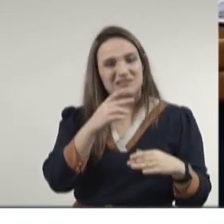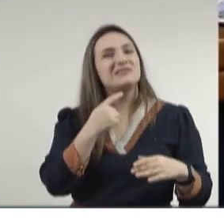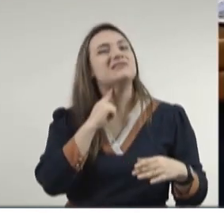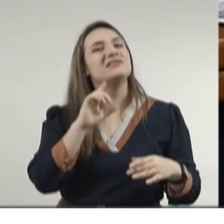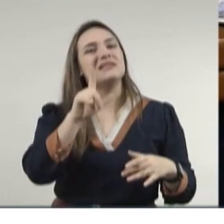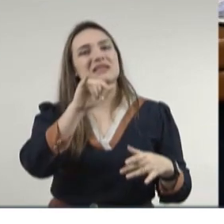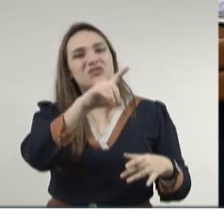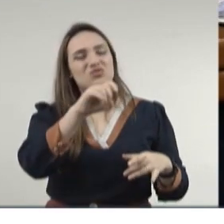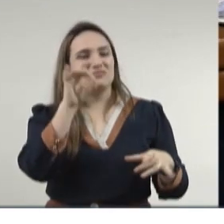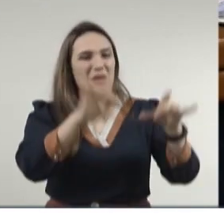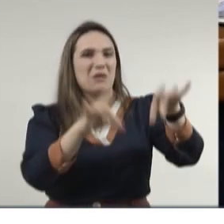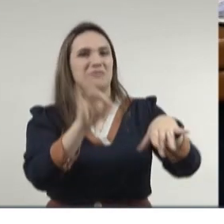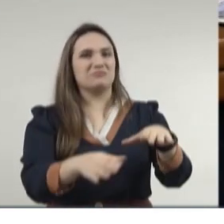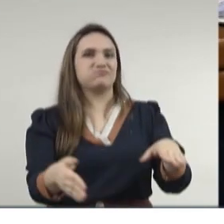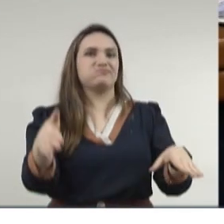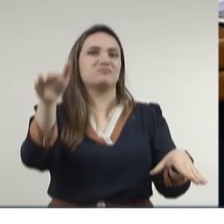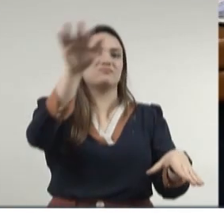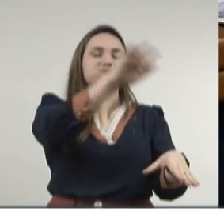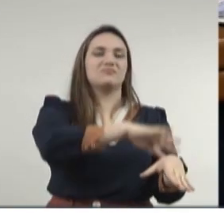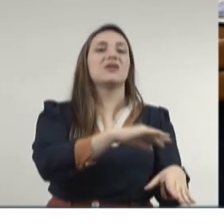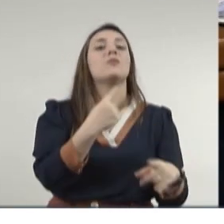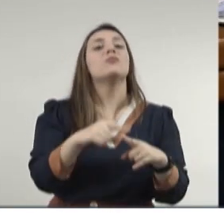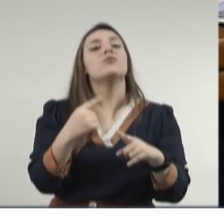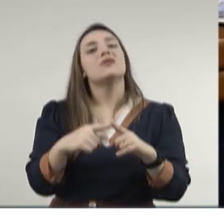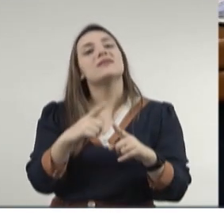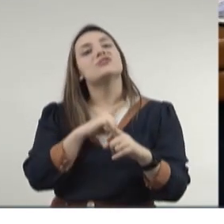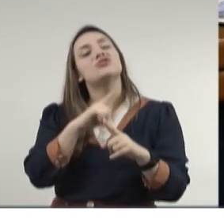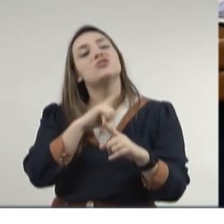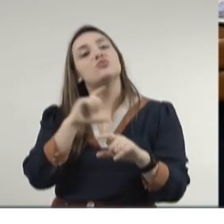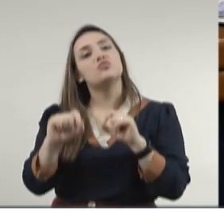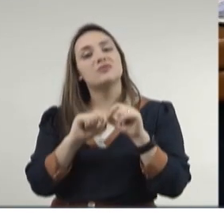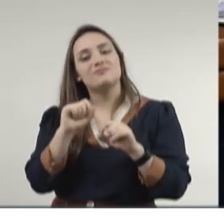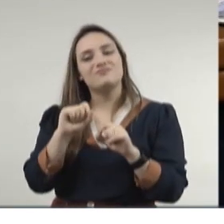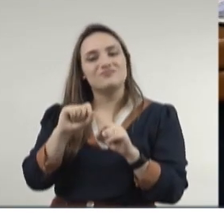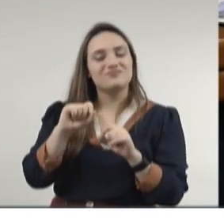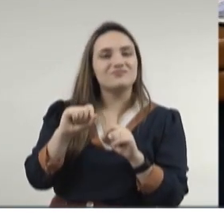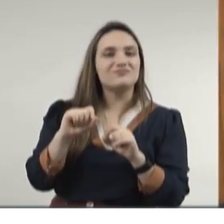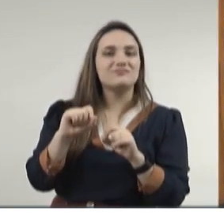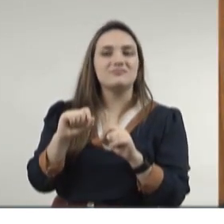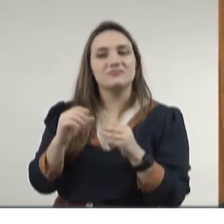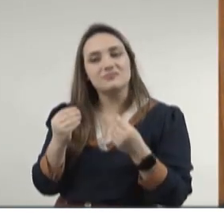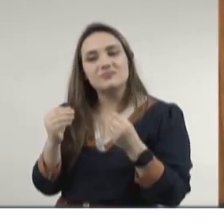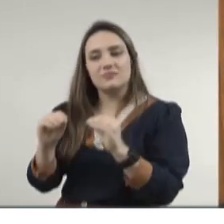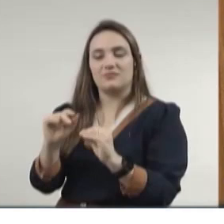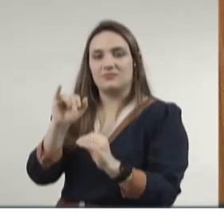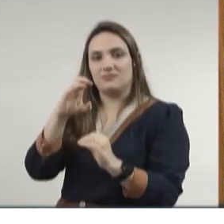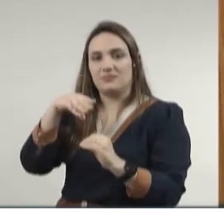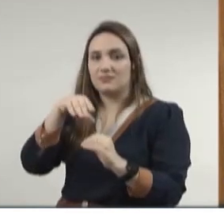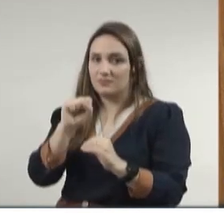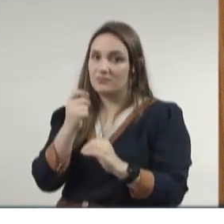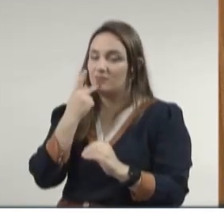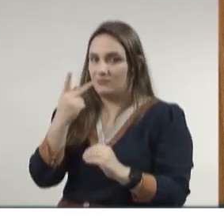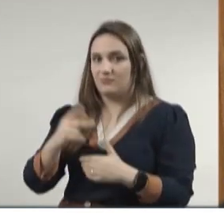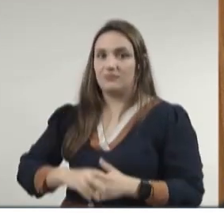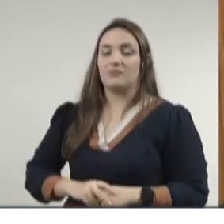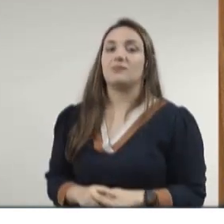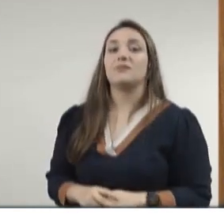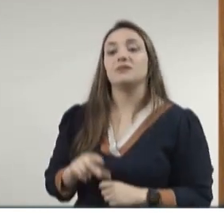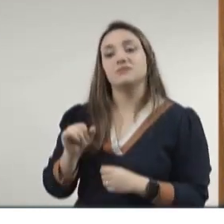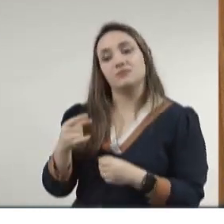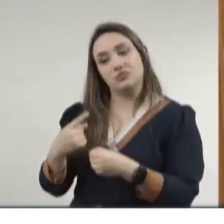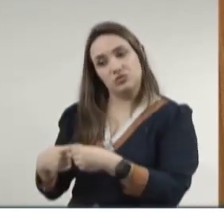foi quando foi acrescentado no ICMS ecológico que os municípios que